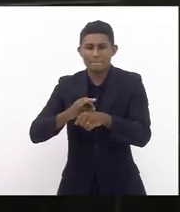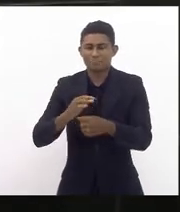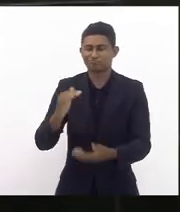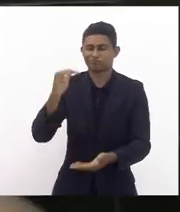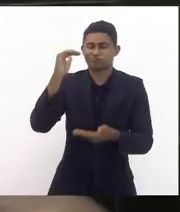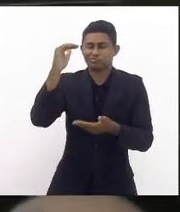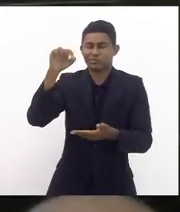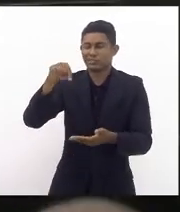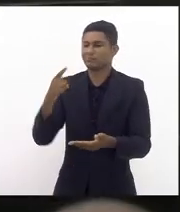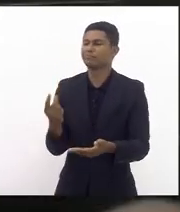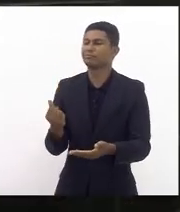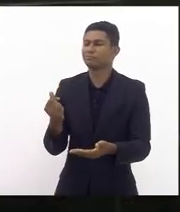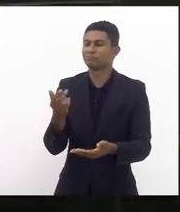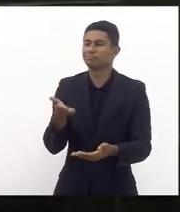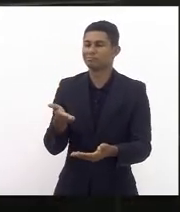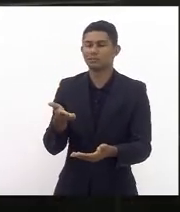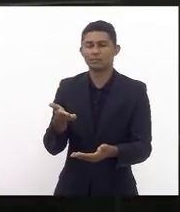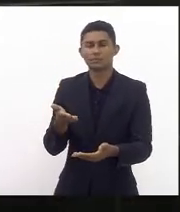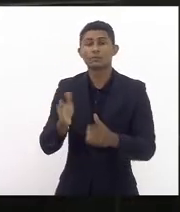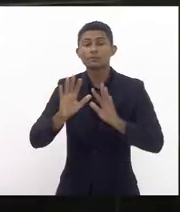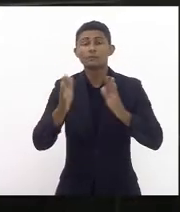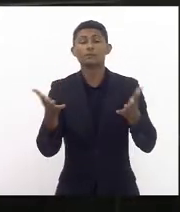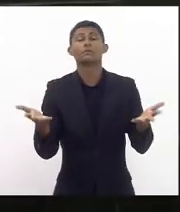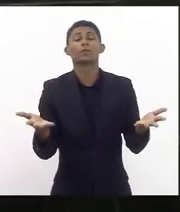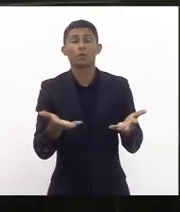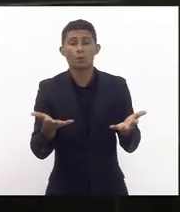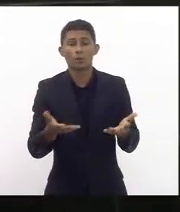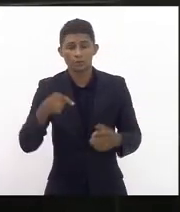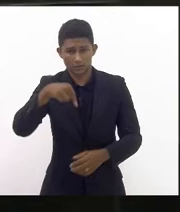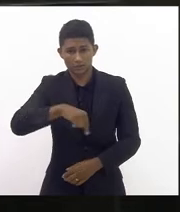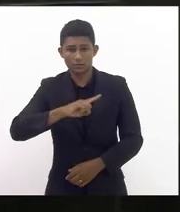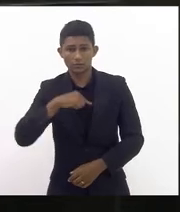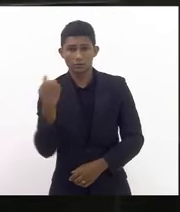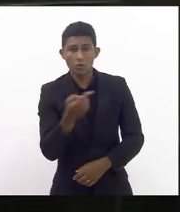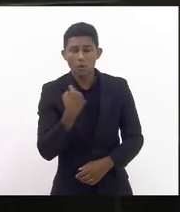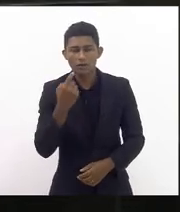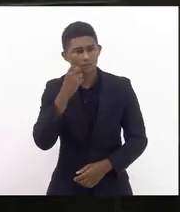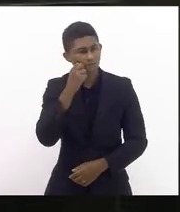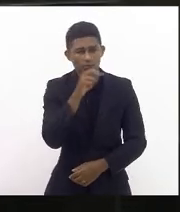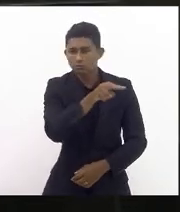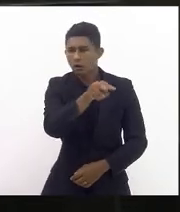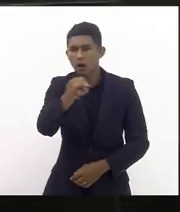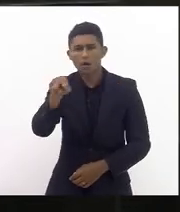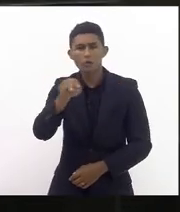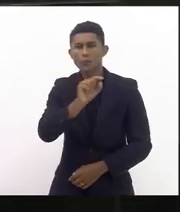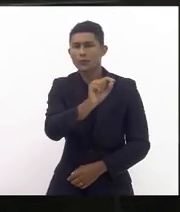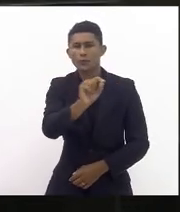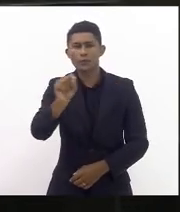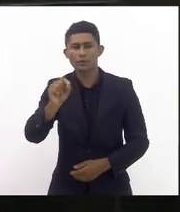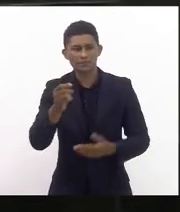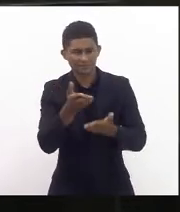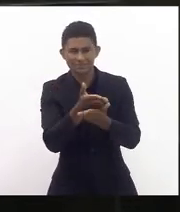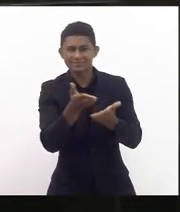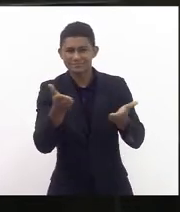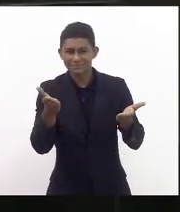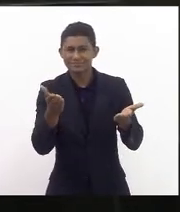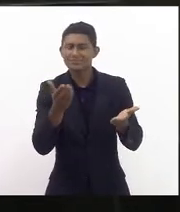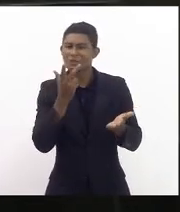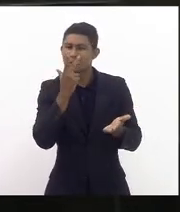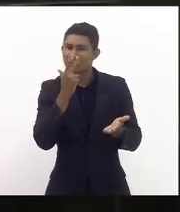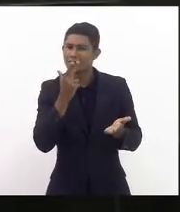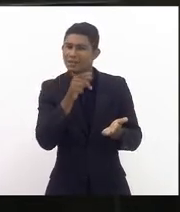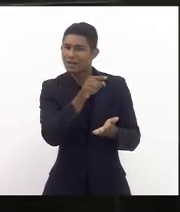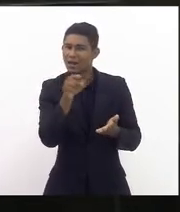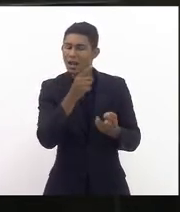hoje, na atual legislatura, o que nós assistimos é uma tentativa de retroceder